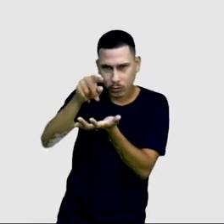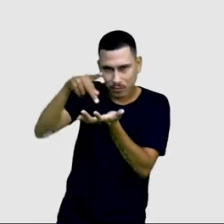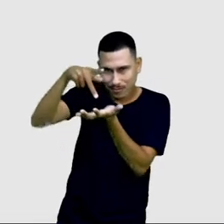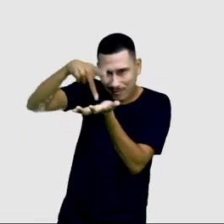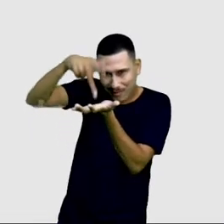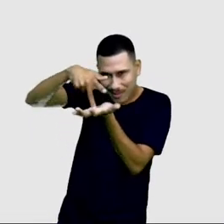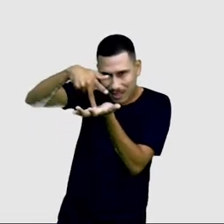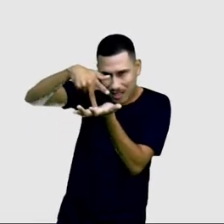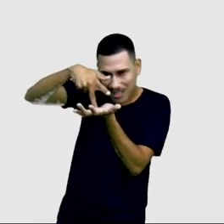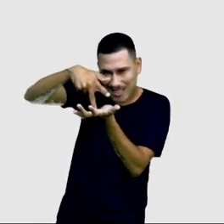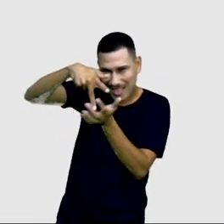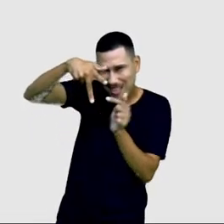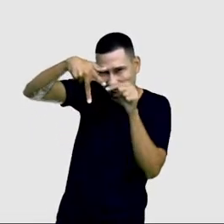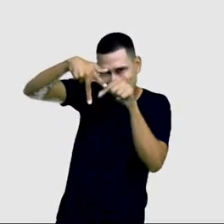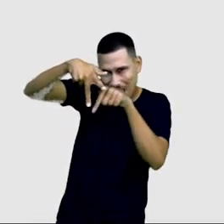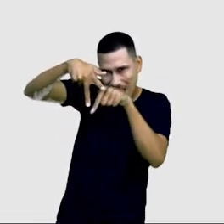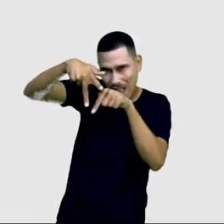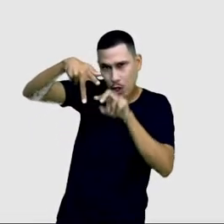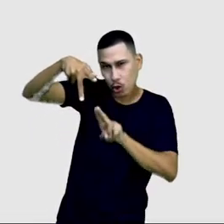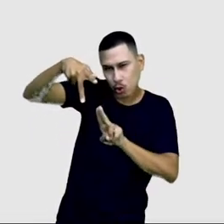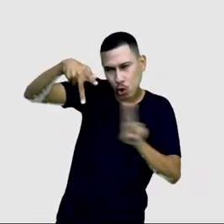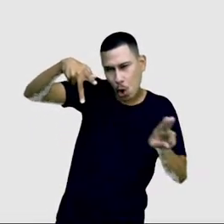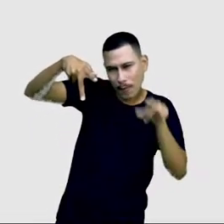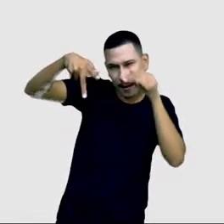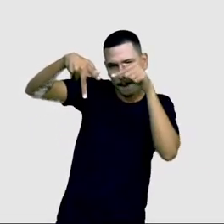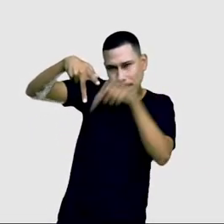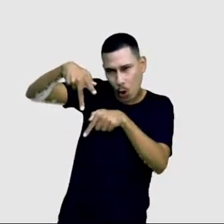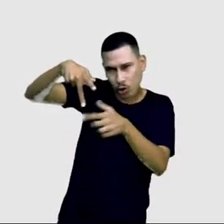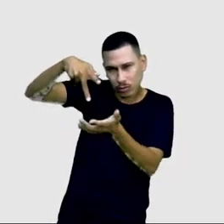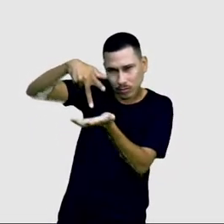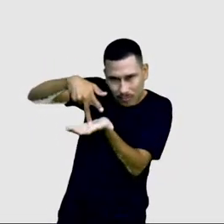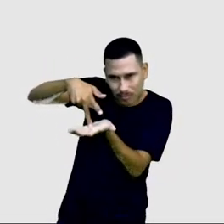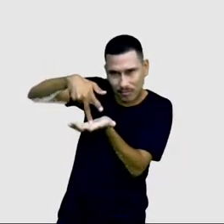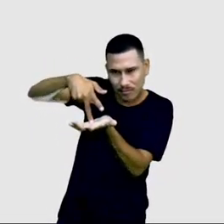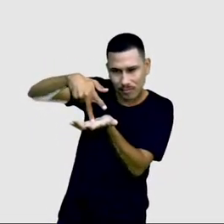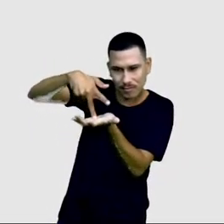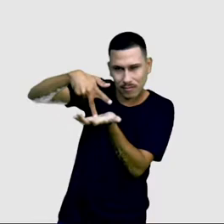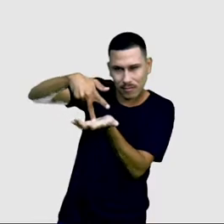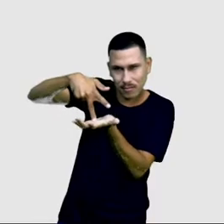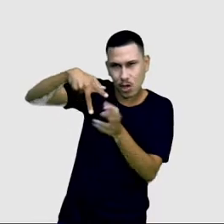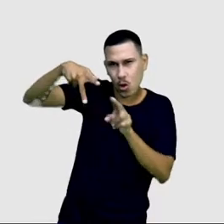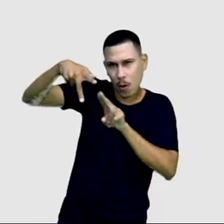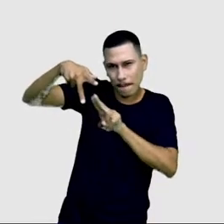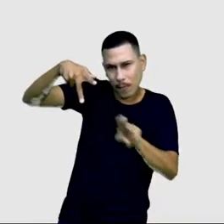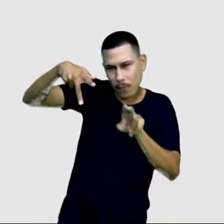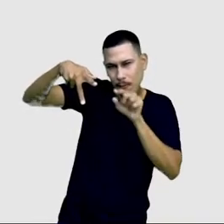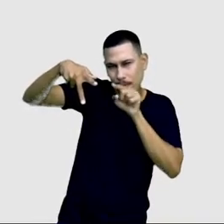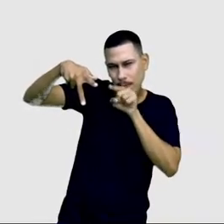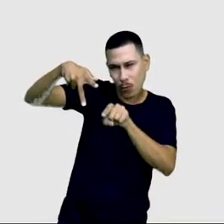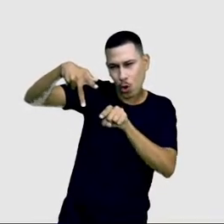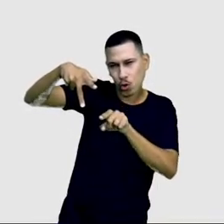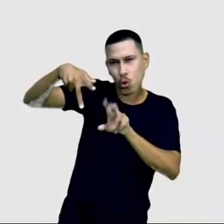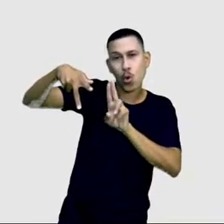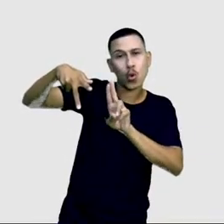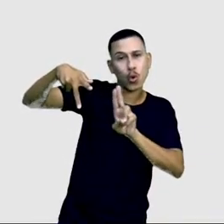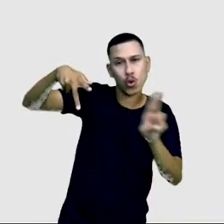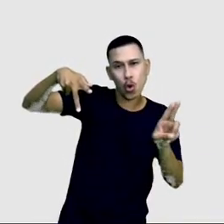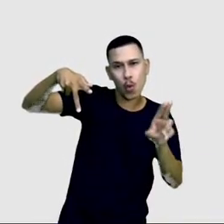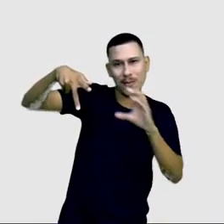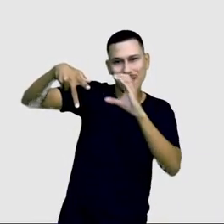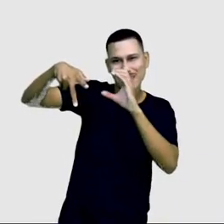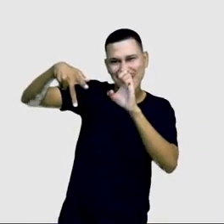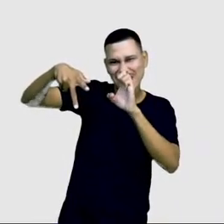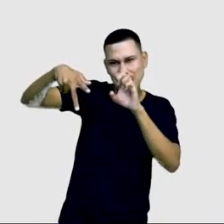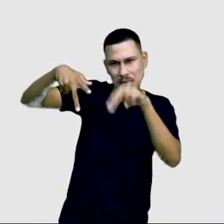a gente chama, marca aqui, tá bom? Tá marcadinho aqui. E a gente marca esse ponto, chama esse ponto de